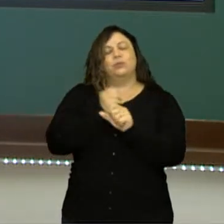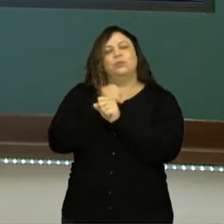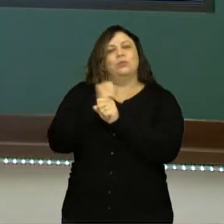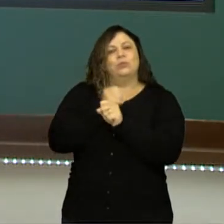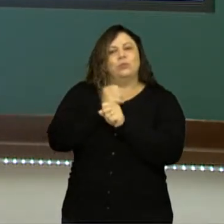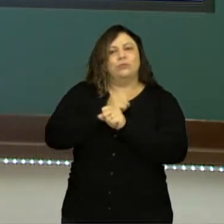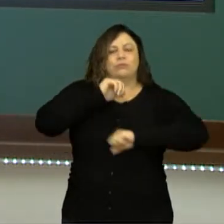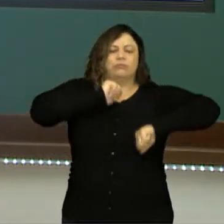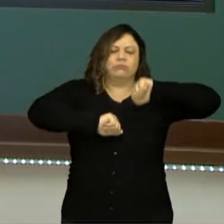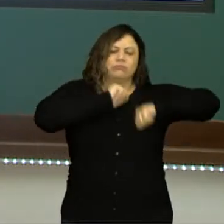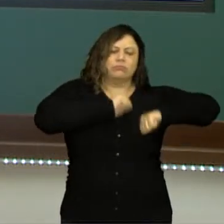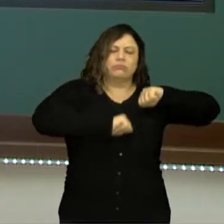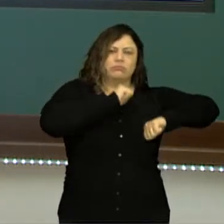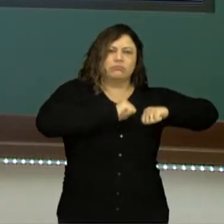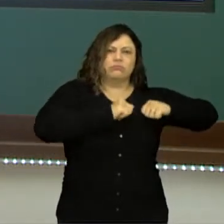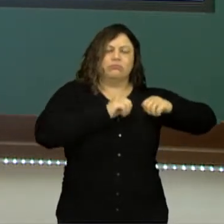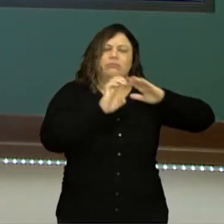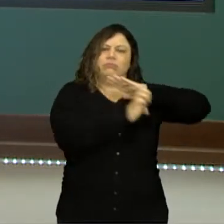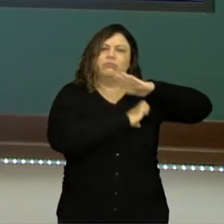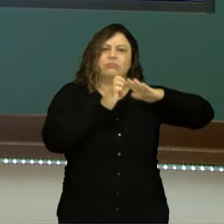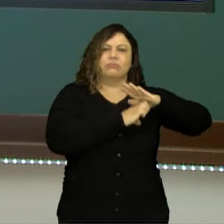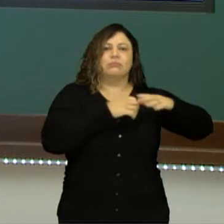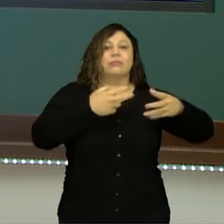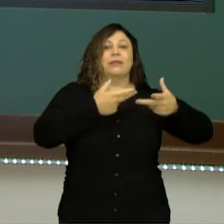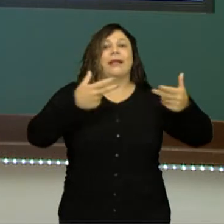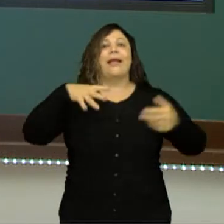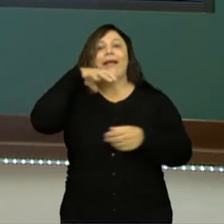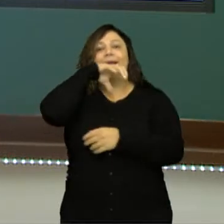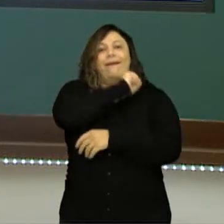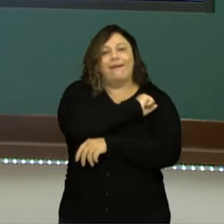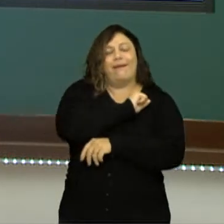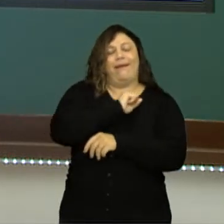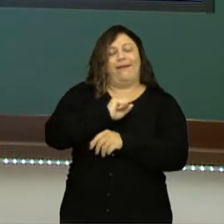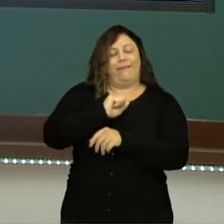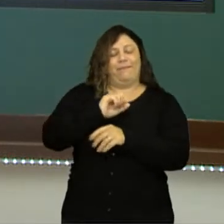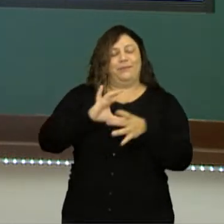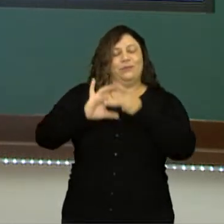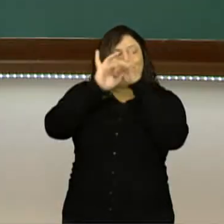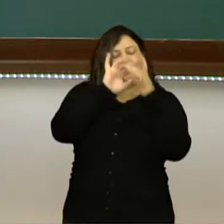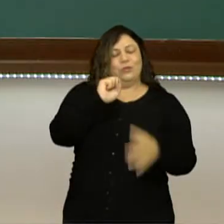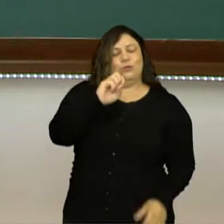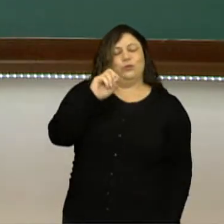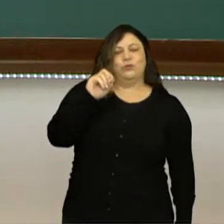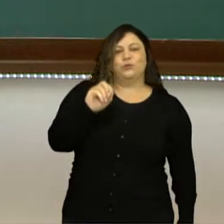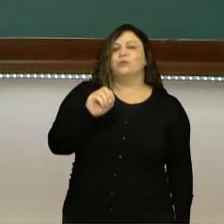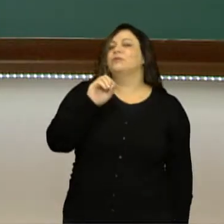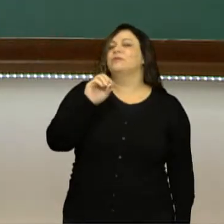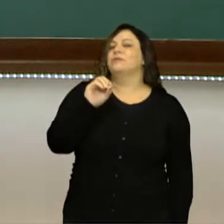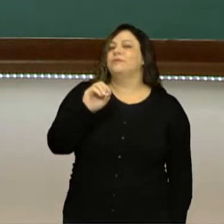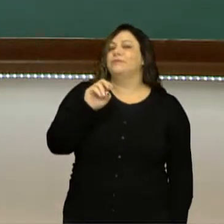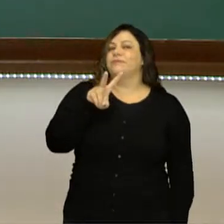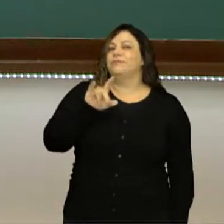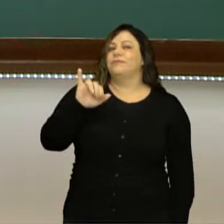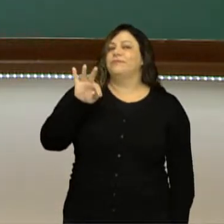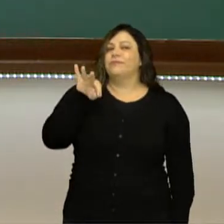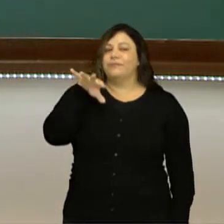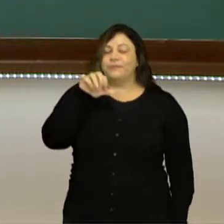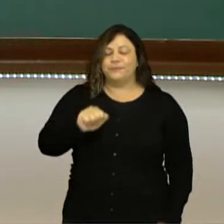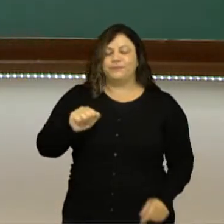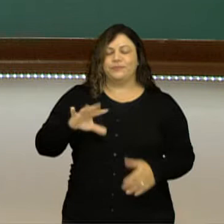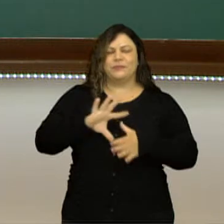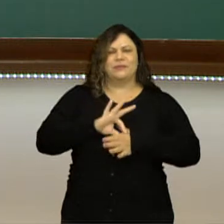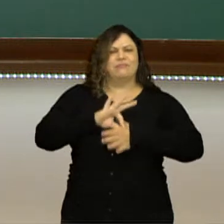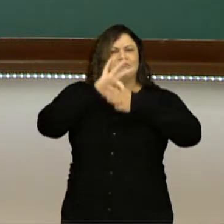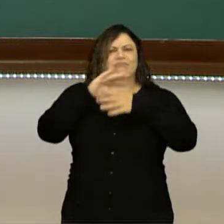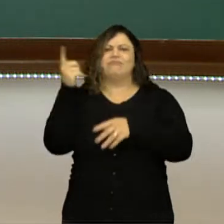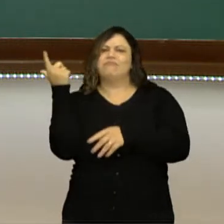industrializar muito rapidamente a União Soviética, com foco em alcançar a liderança econômica